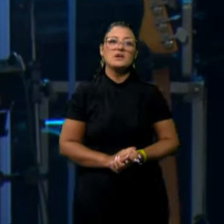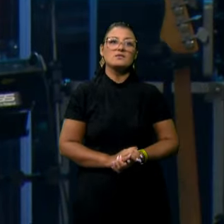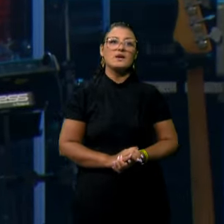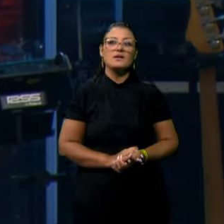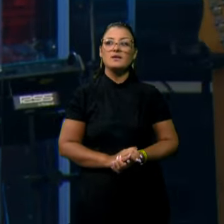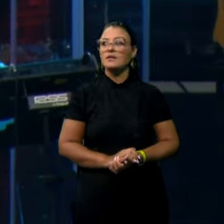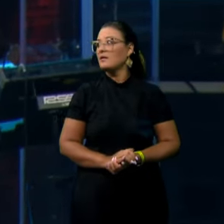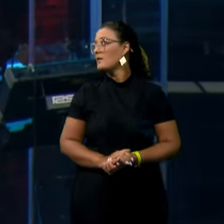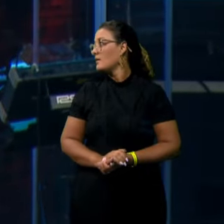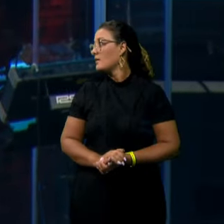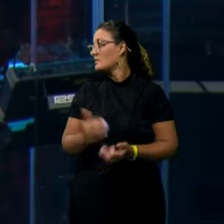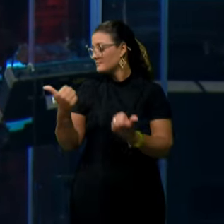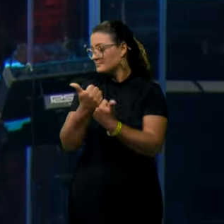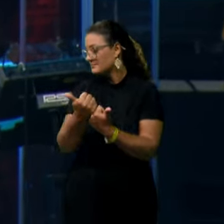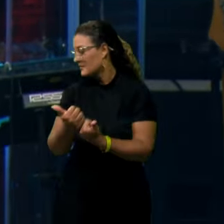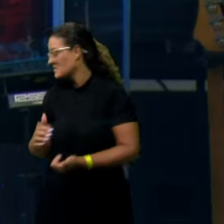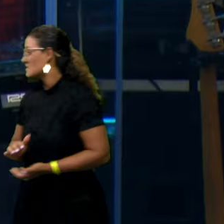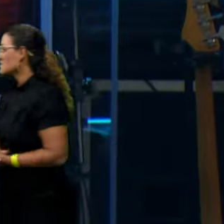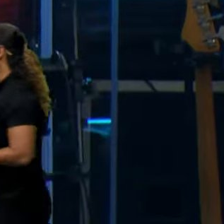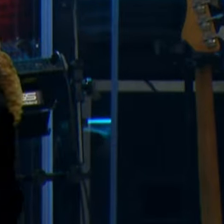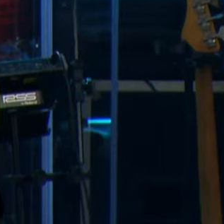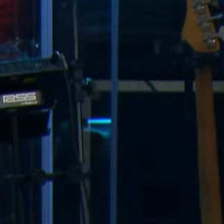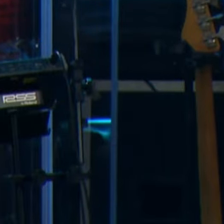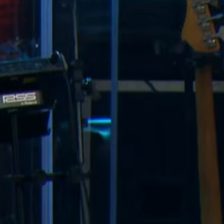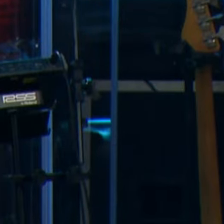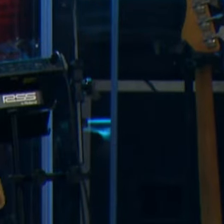eu só tô expressando A lua está ali